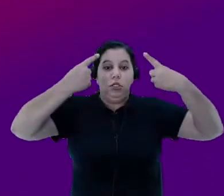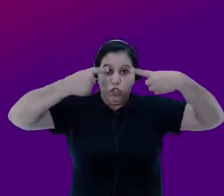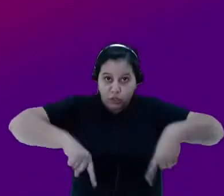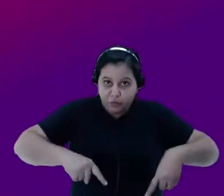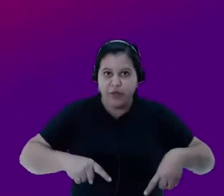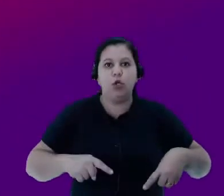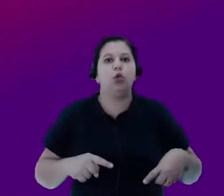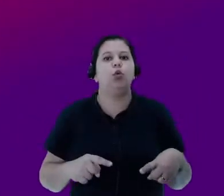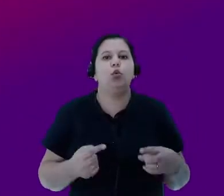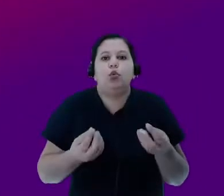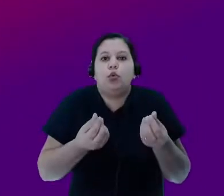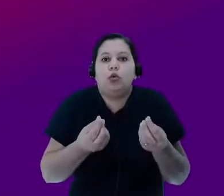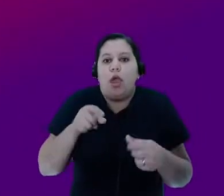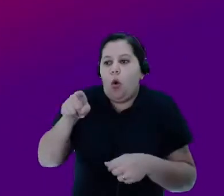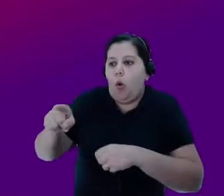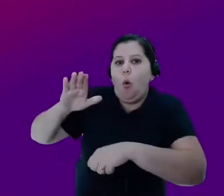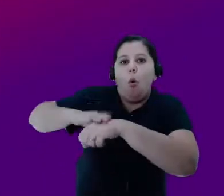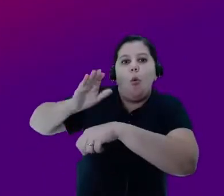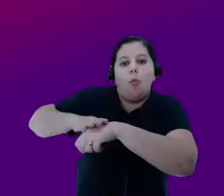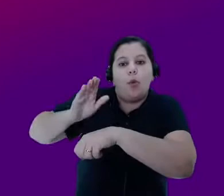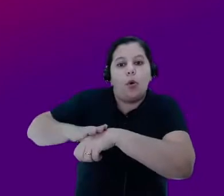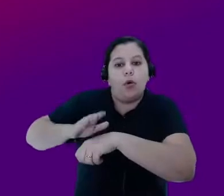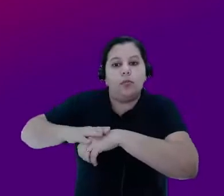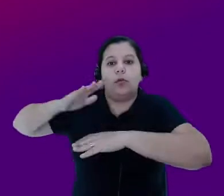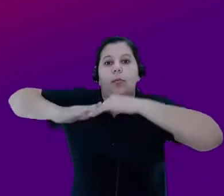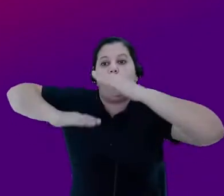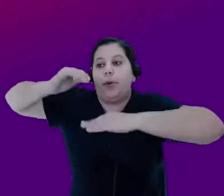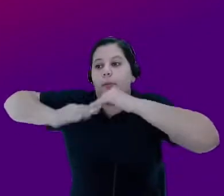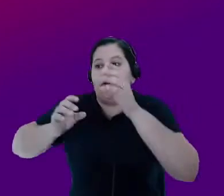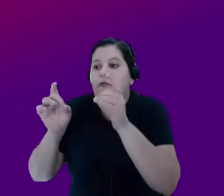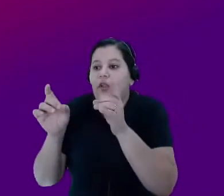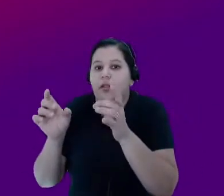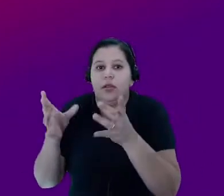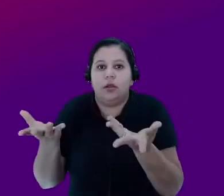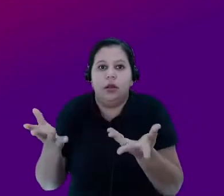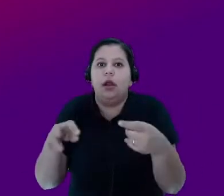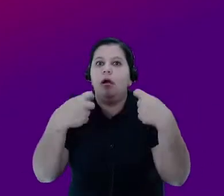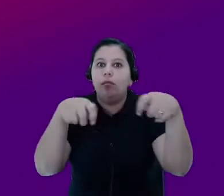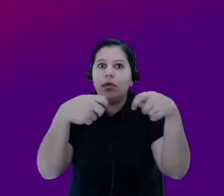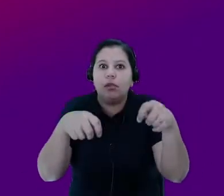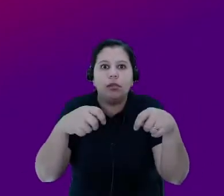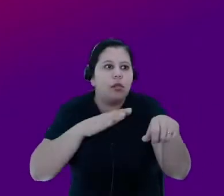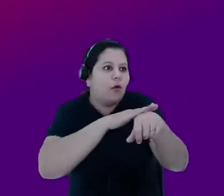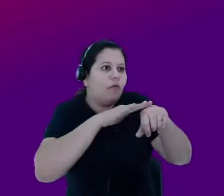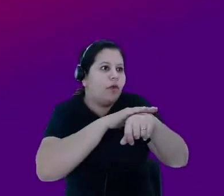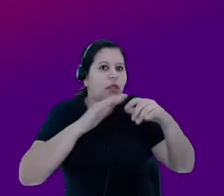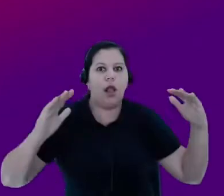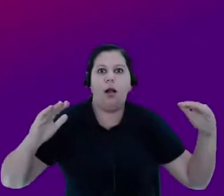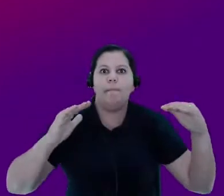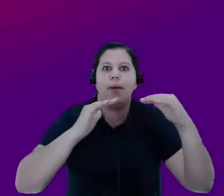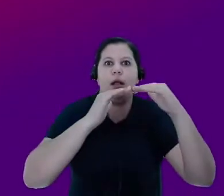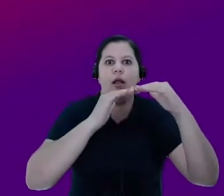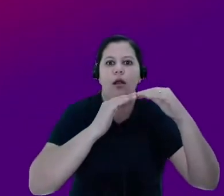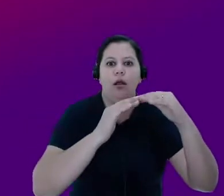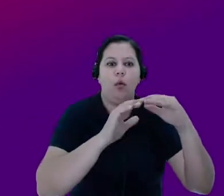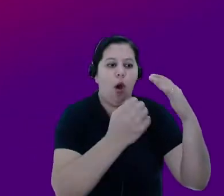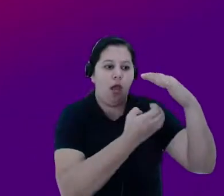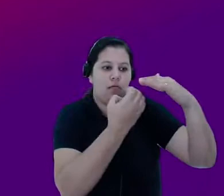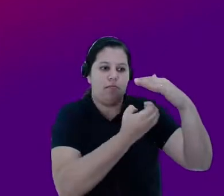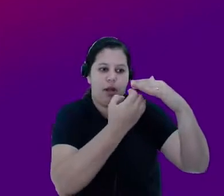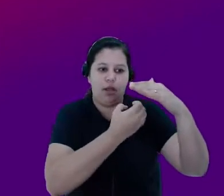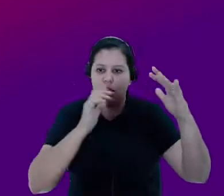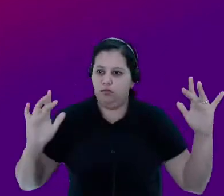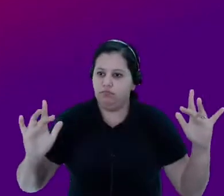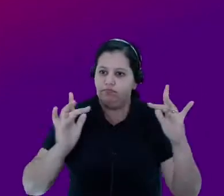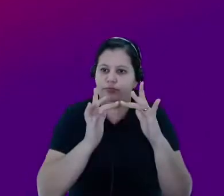na mão do corretor para conseguir balancear e conversar com a seguradora e trazer as melhores soluções. Então, a gente precisa fazer com que esse